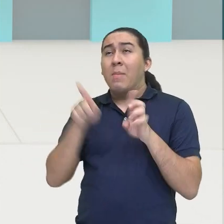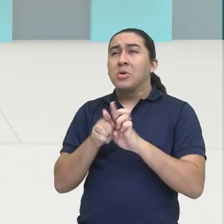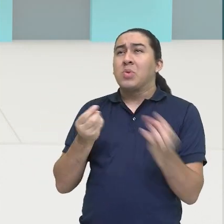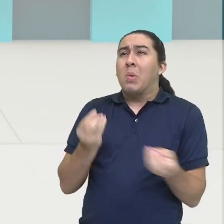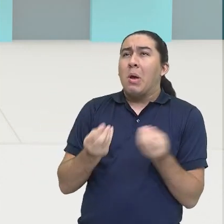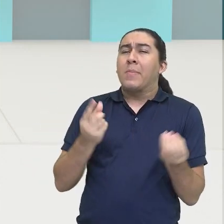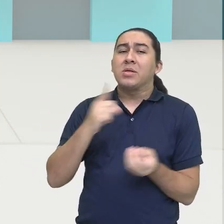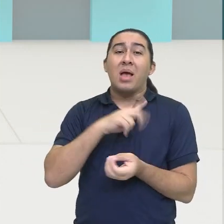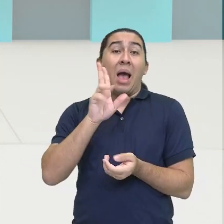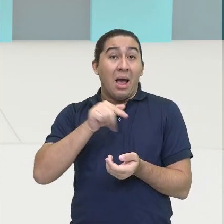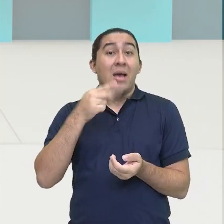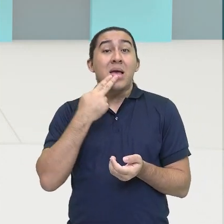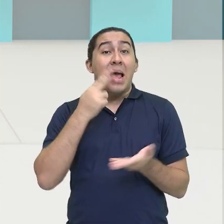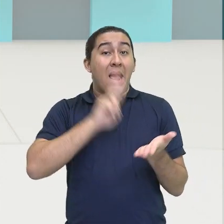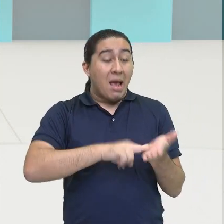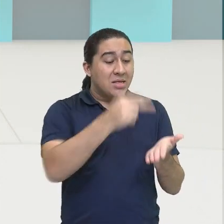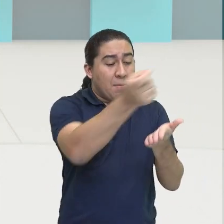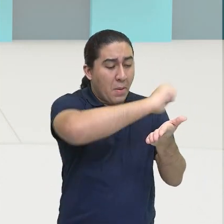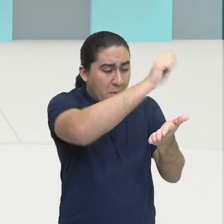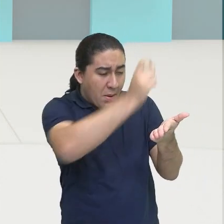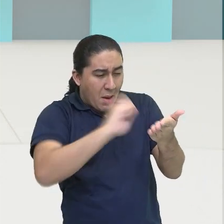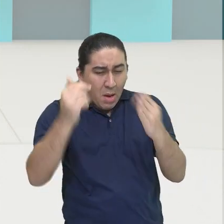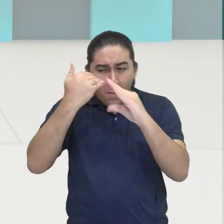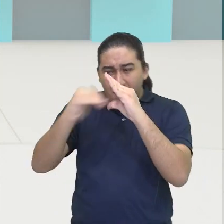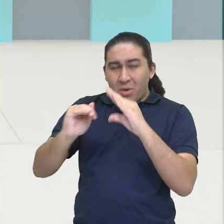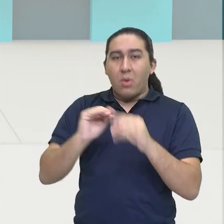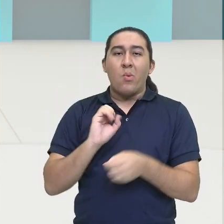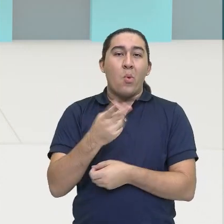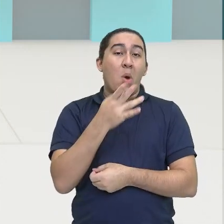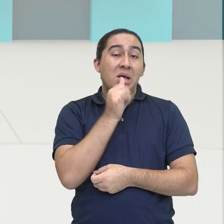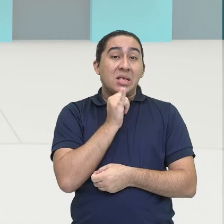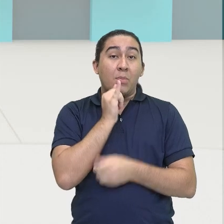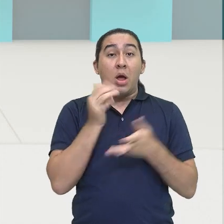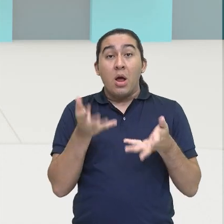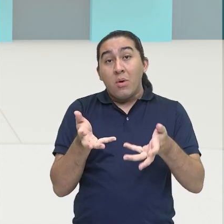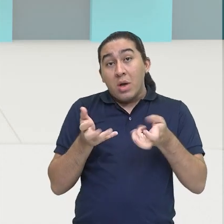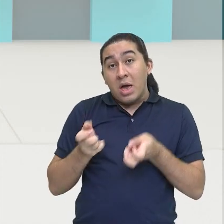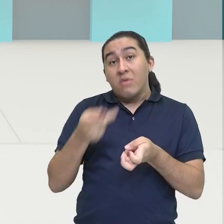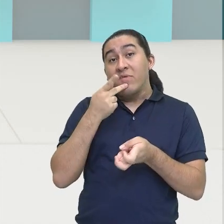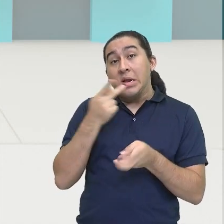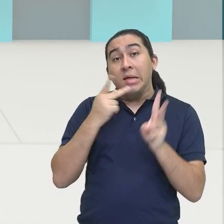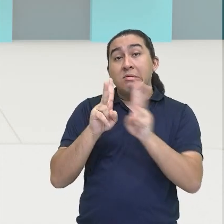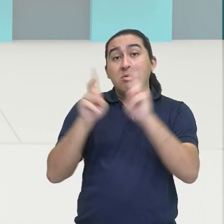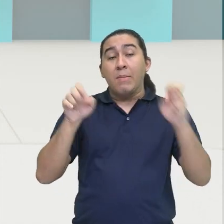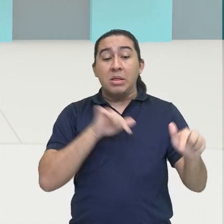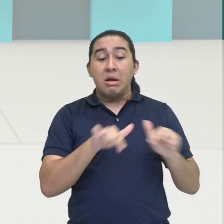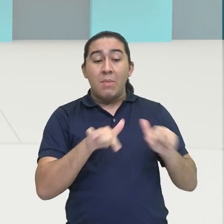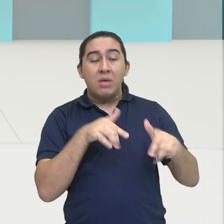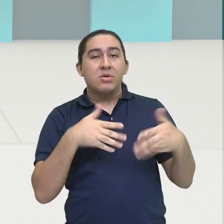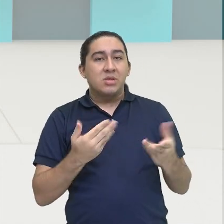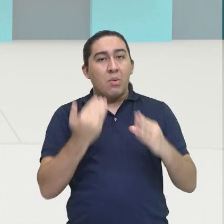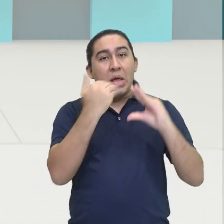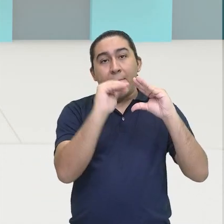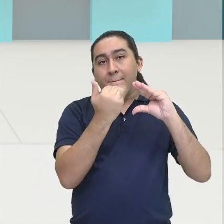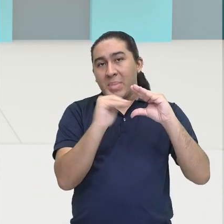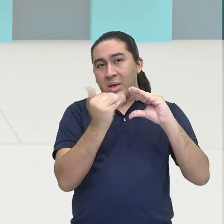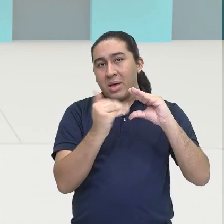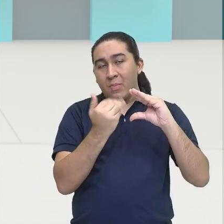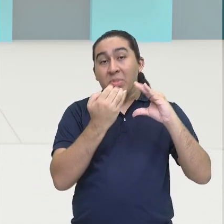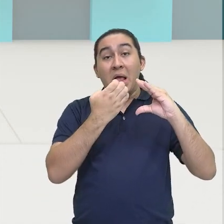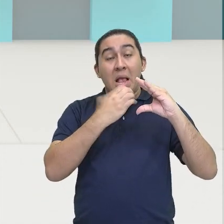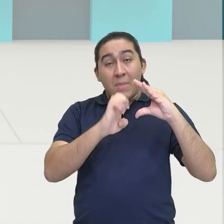carta. Ah, eu quero falar sobre uma situação de trabalho, mas de forma séria. Então, eu escrevo um e-mail. Então, veja que